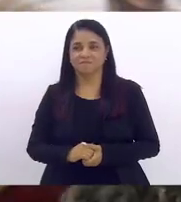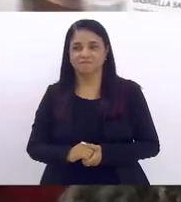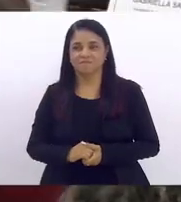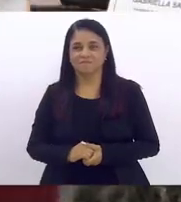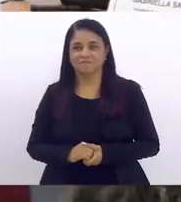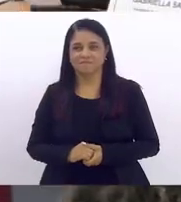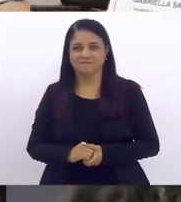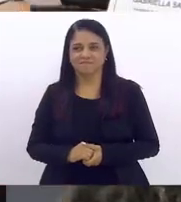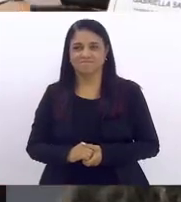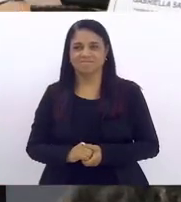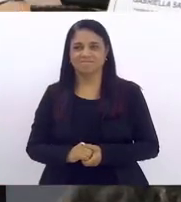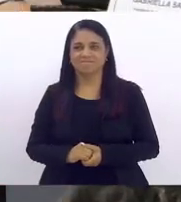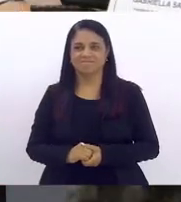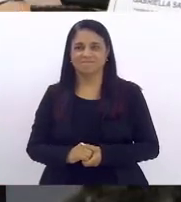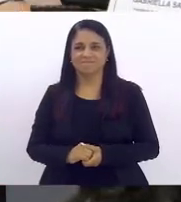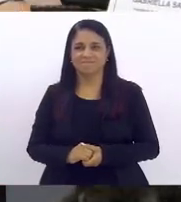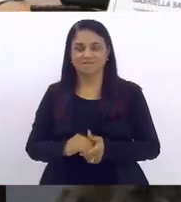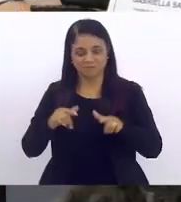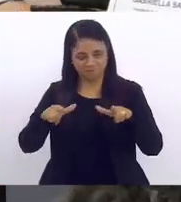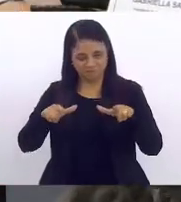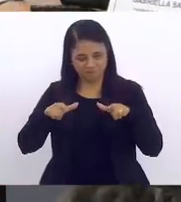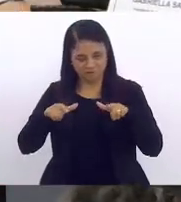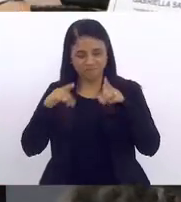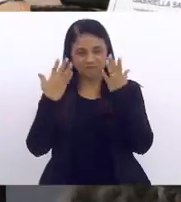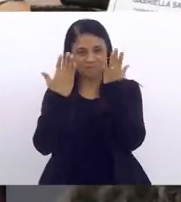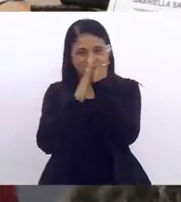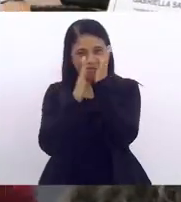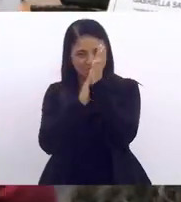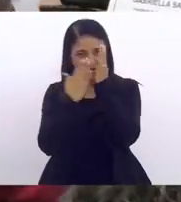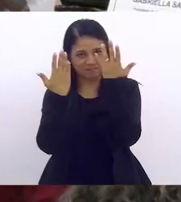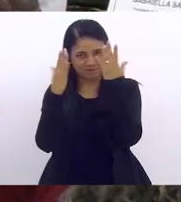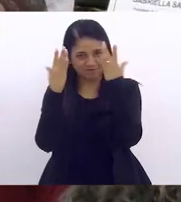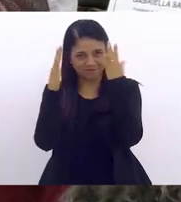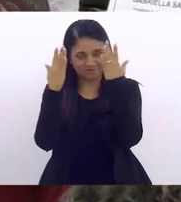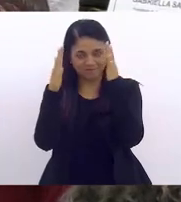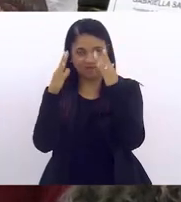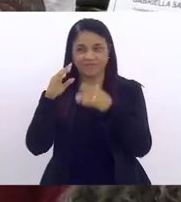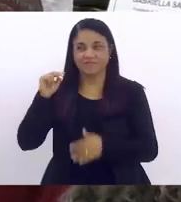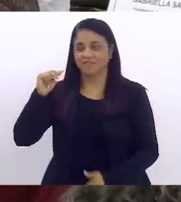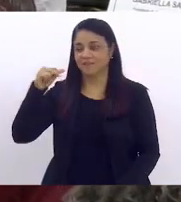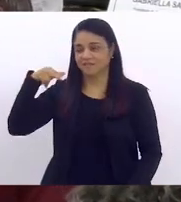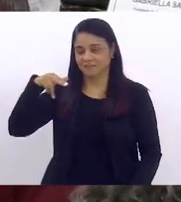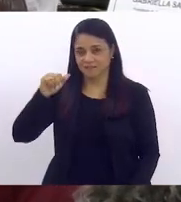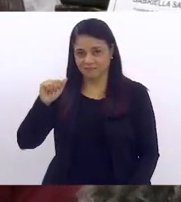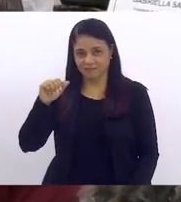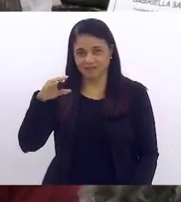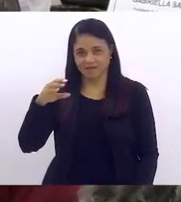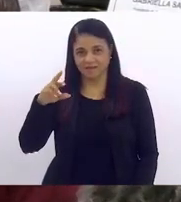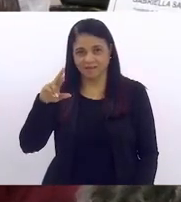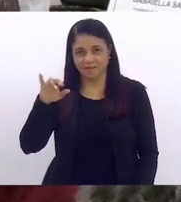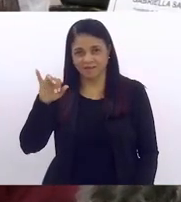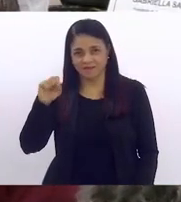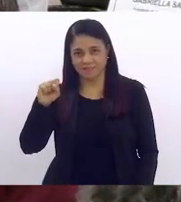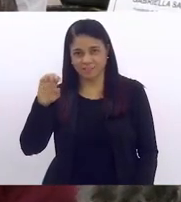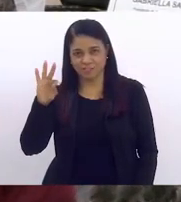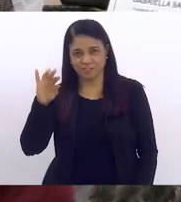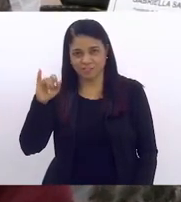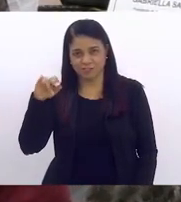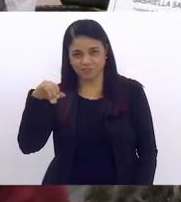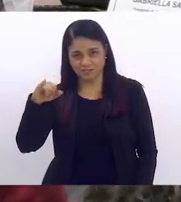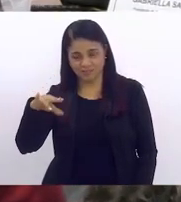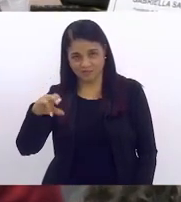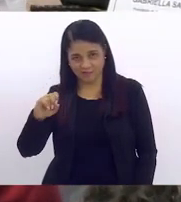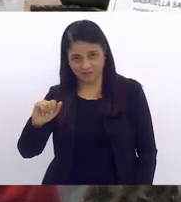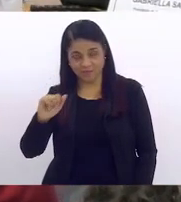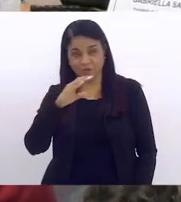Beleza. Então, moção de aplauso e louvor à senhora Ana Cristina Vaz dos Reis, coordenadora